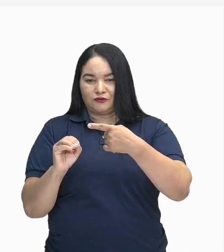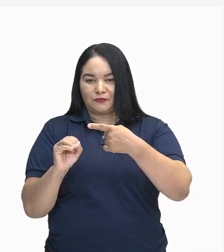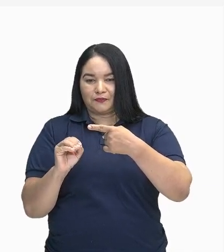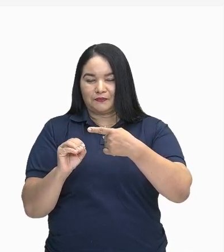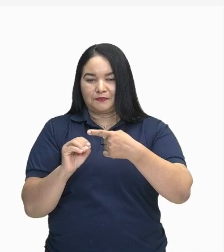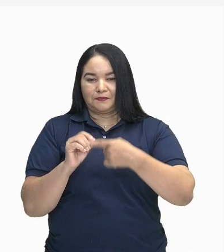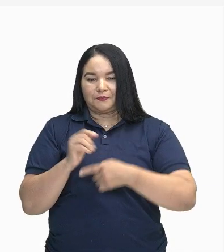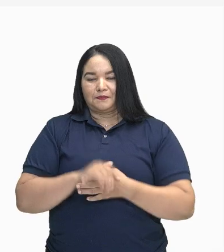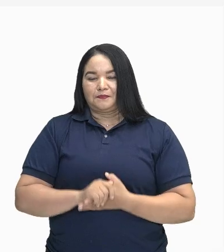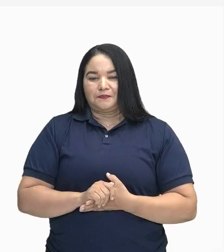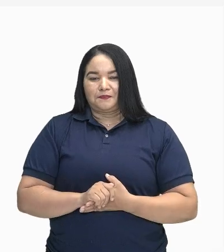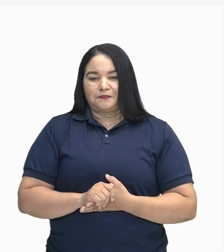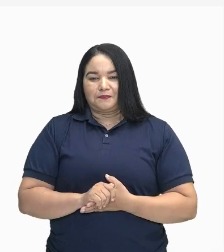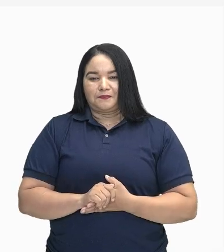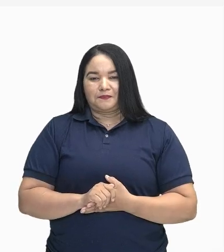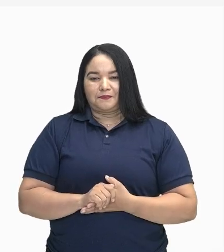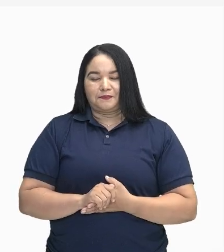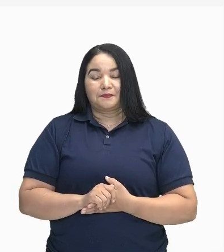3.600, porque foram